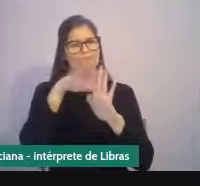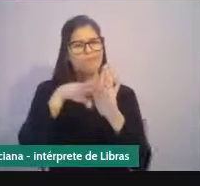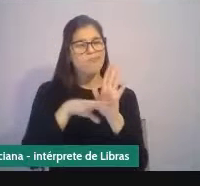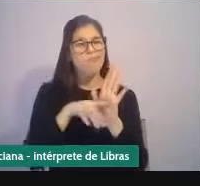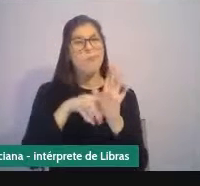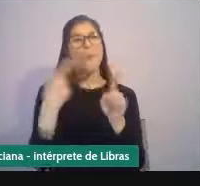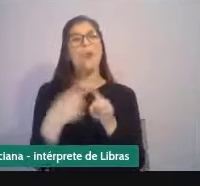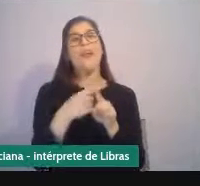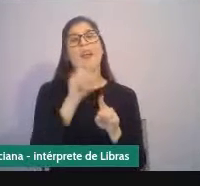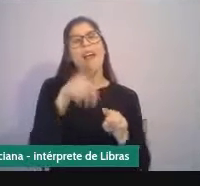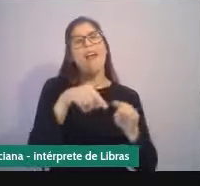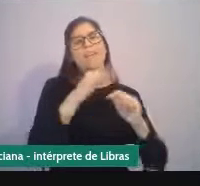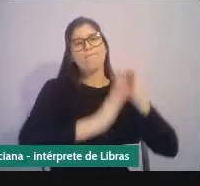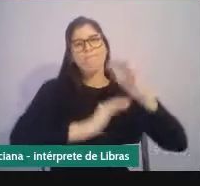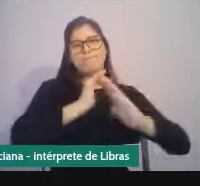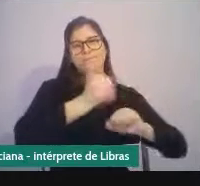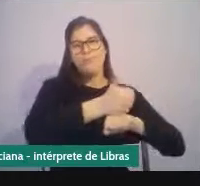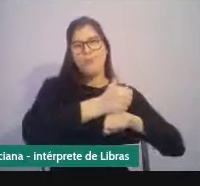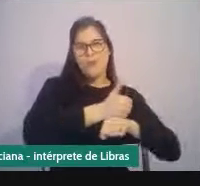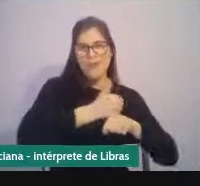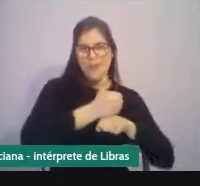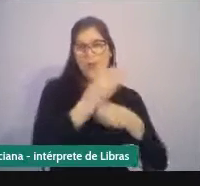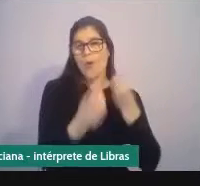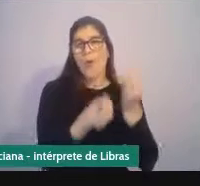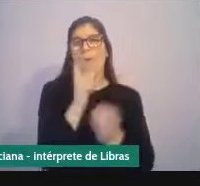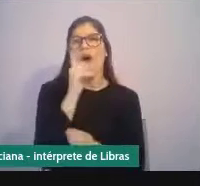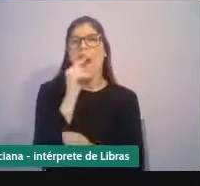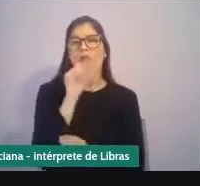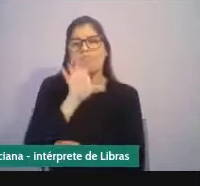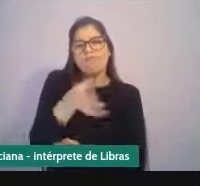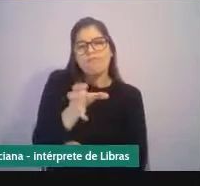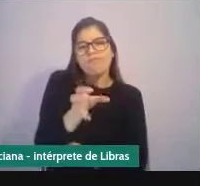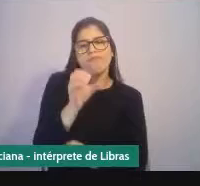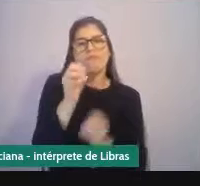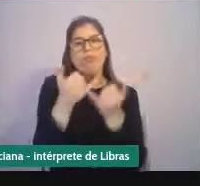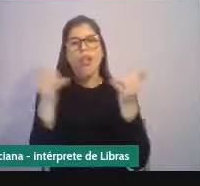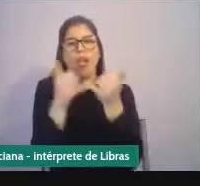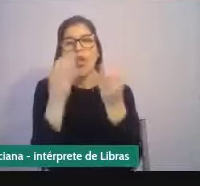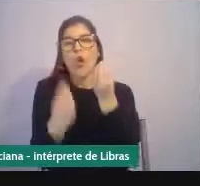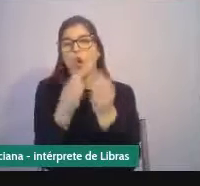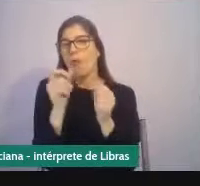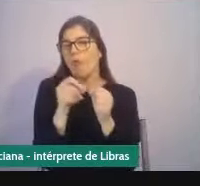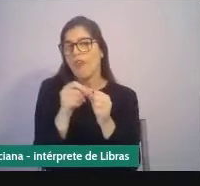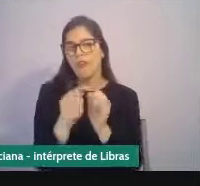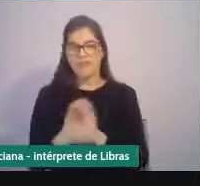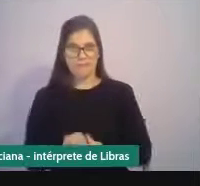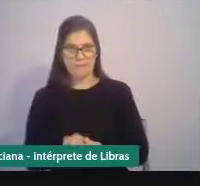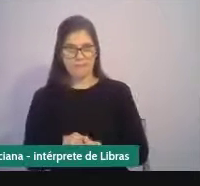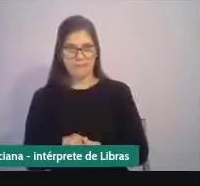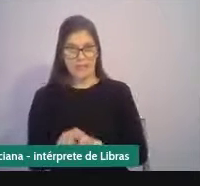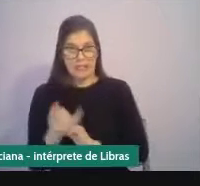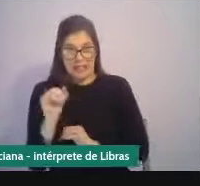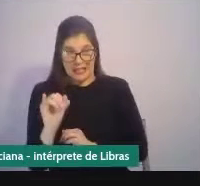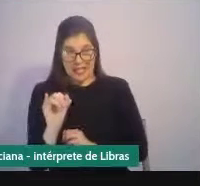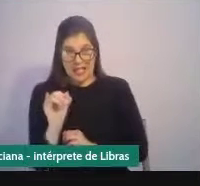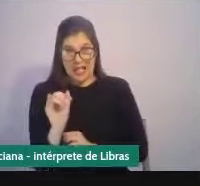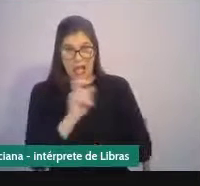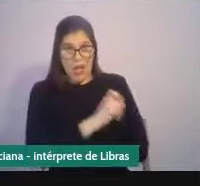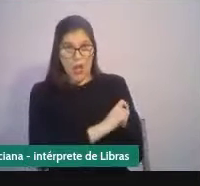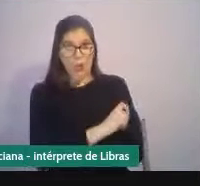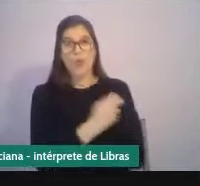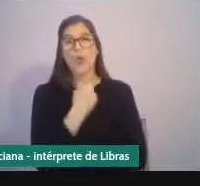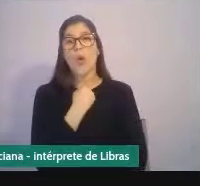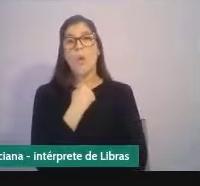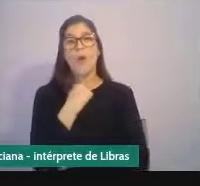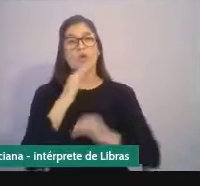de instalação de uma torneira. Se o estudante está impedido de fazer essas práticas que caracterizam a educação profissional em casa,